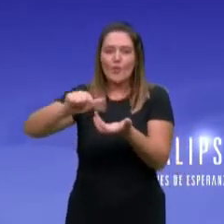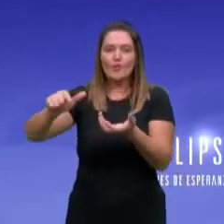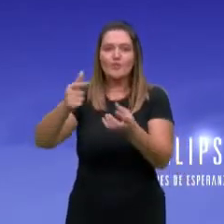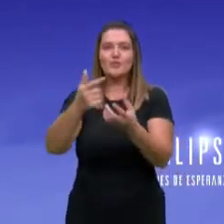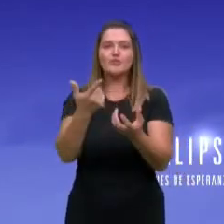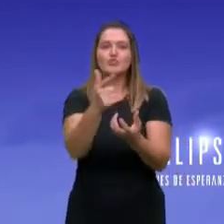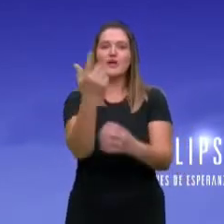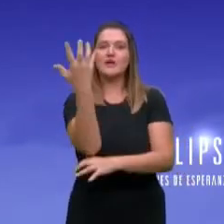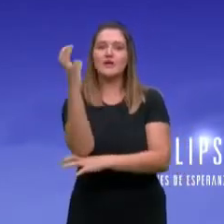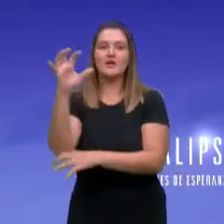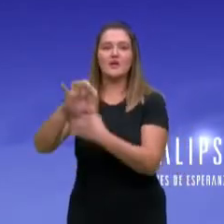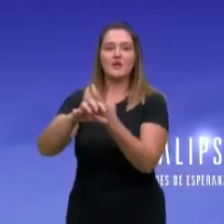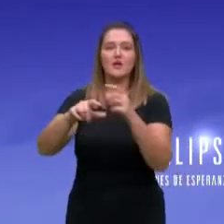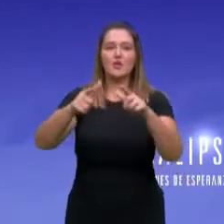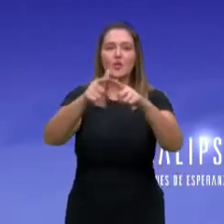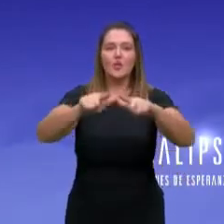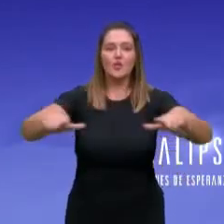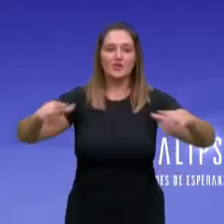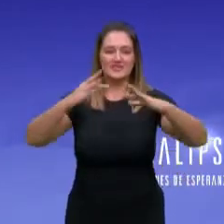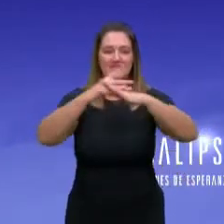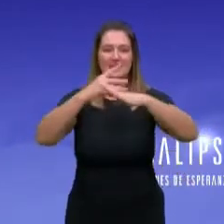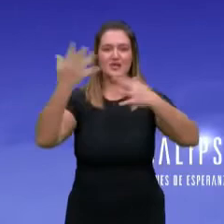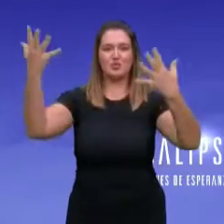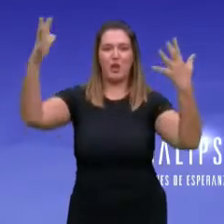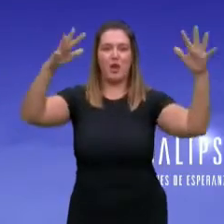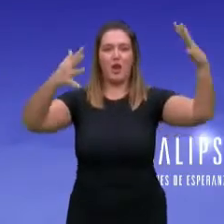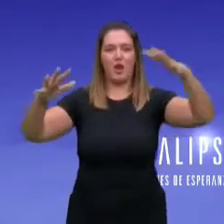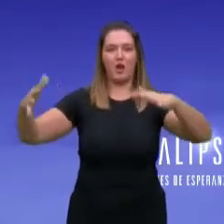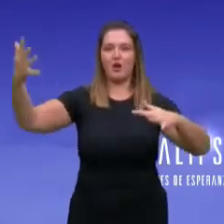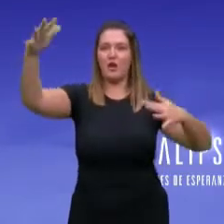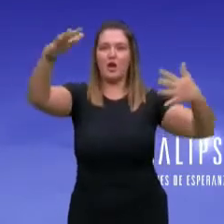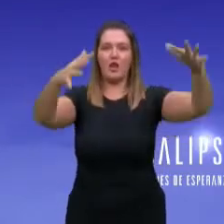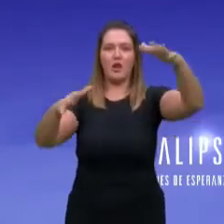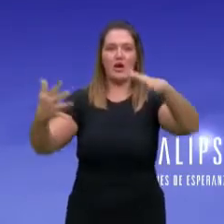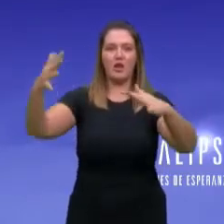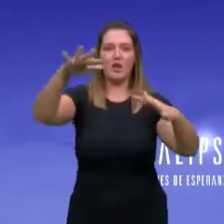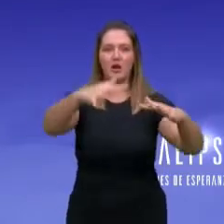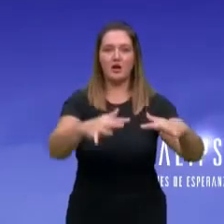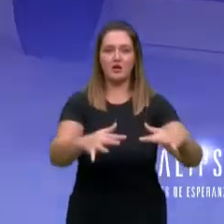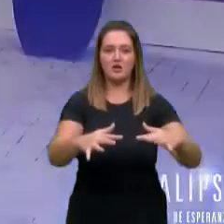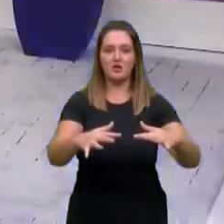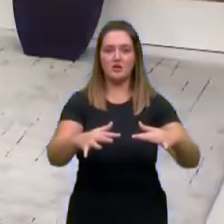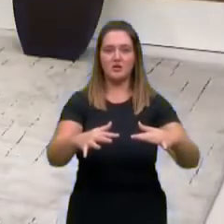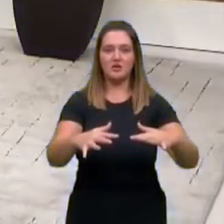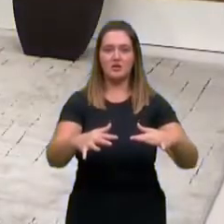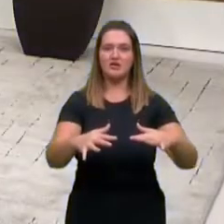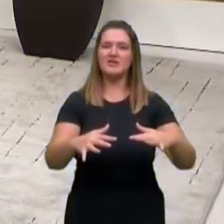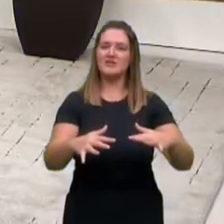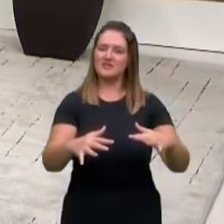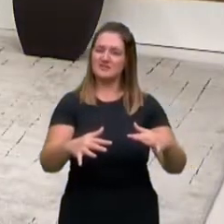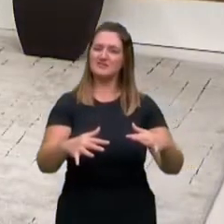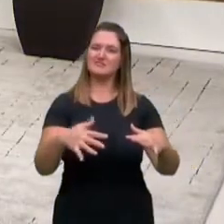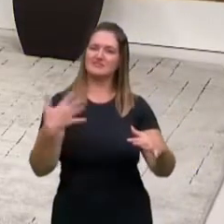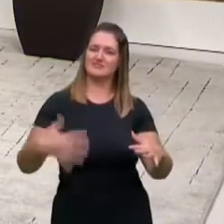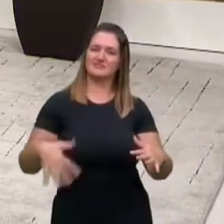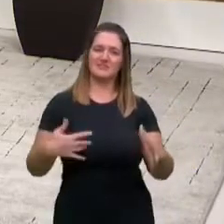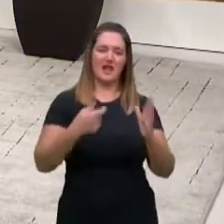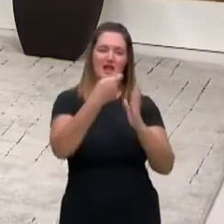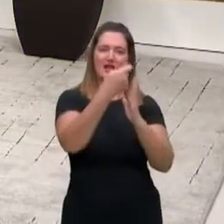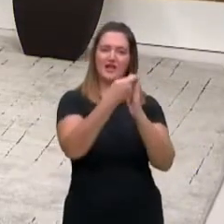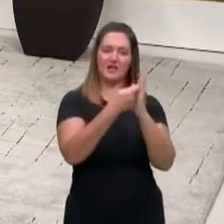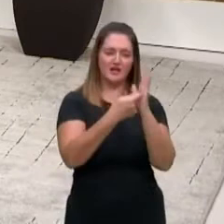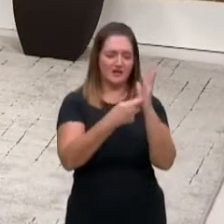suas cidades estavam derribadas diante do Senhor, diante do furor da sua ira. Você viu que é uma leitura longa, mas é uma